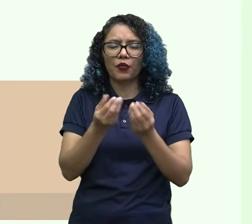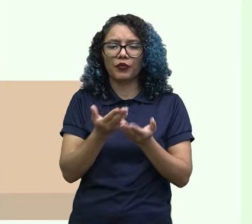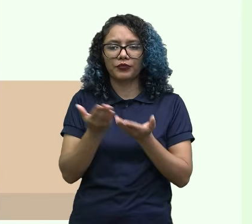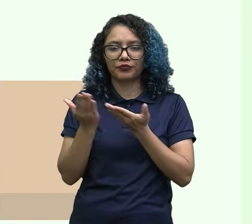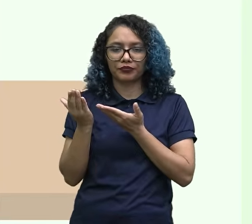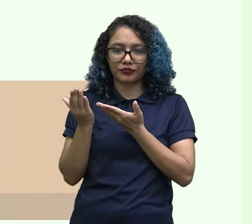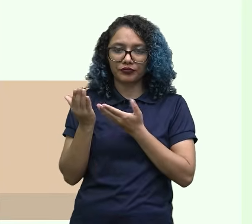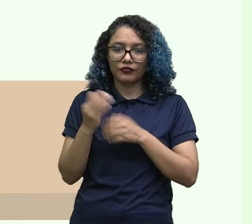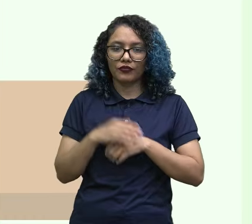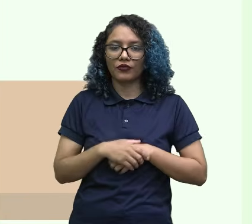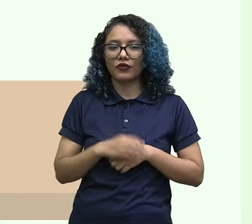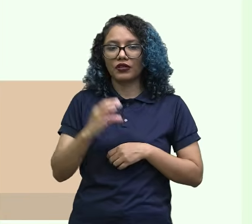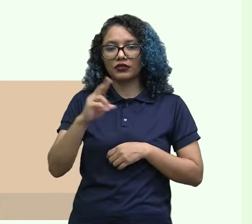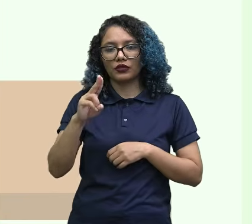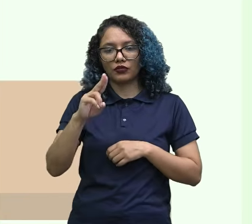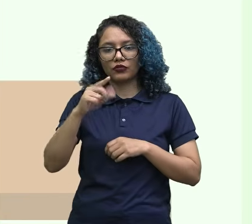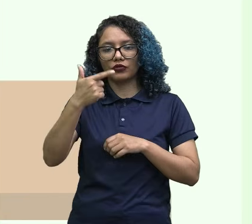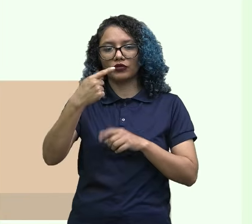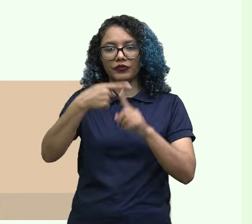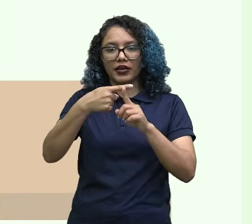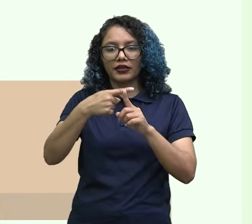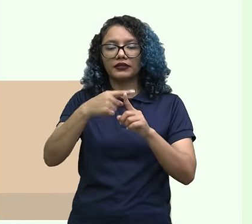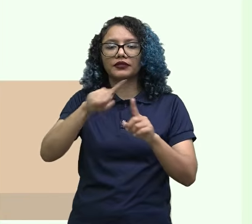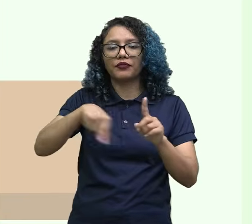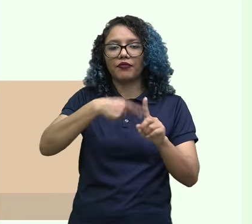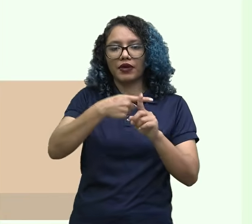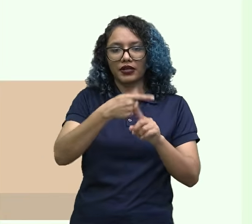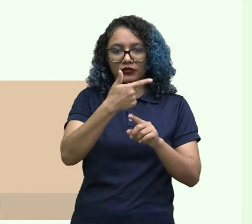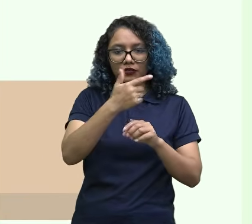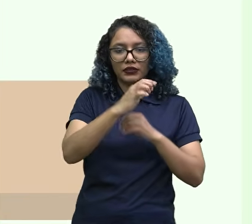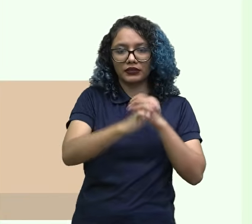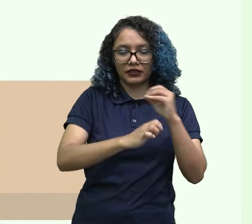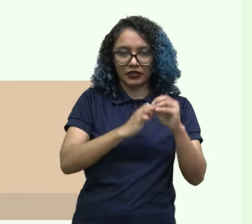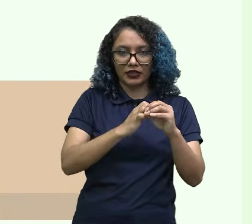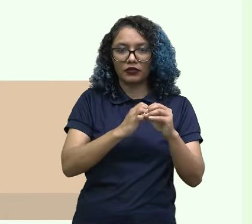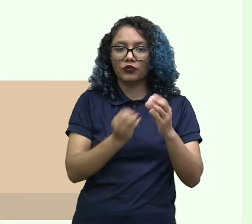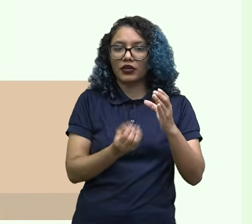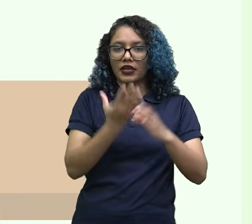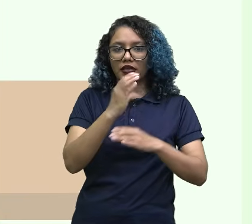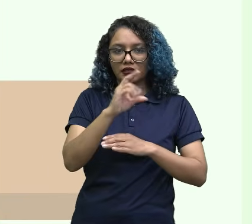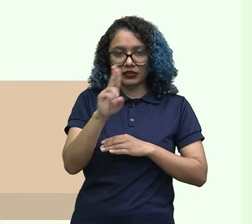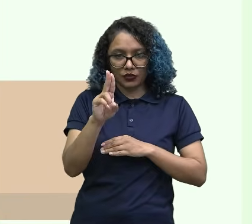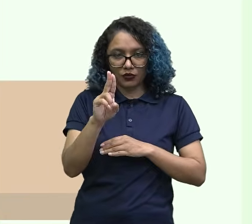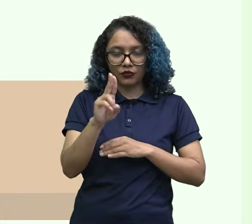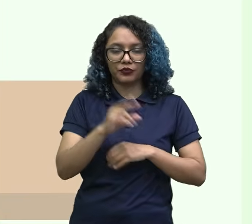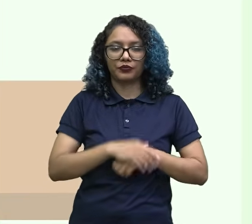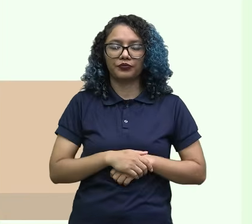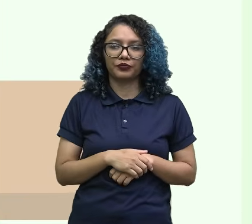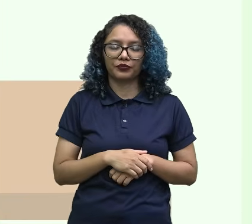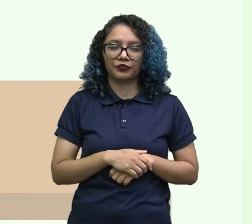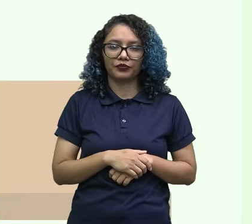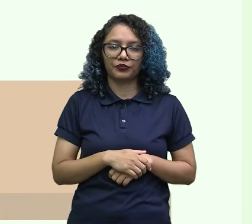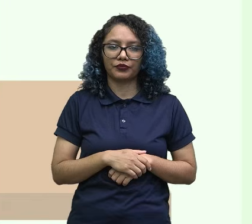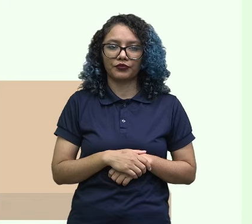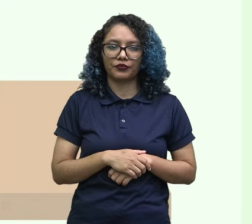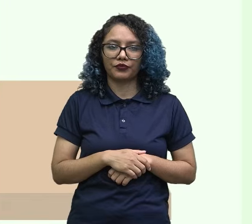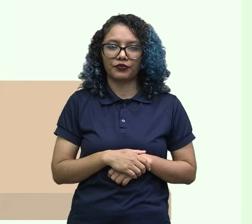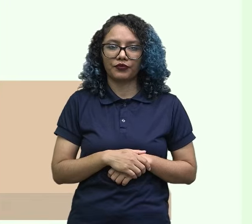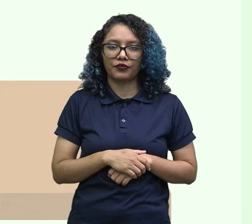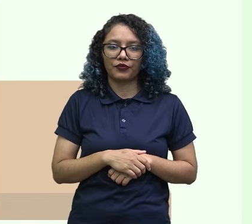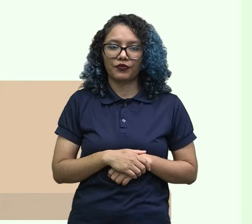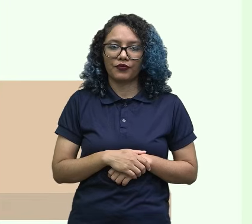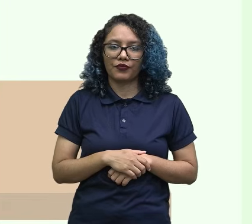cobre 2+, mais 2 elétrons, formando cobre 0. Entre os ânions sulfato